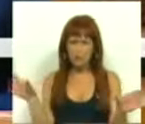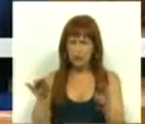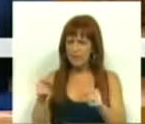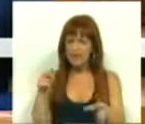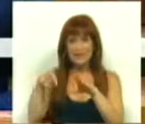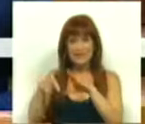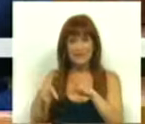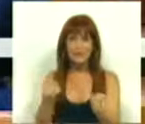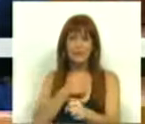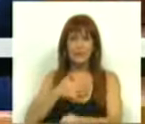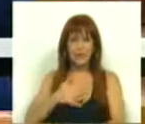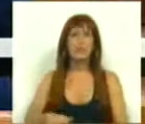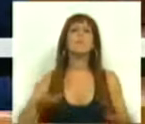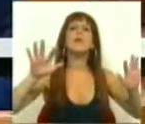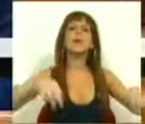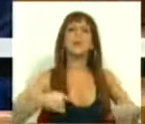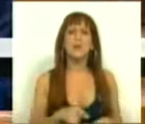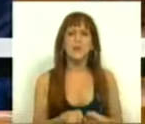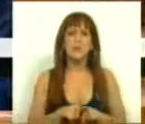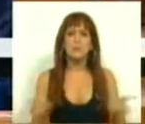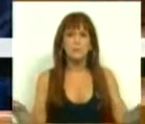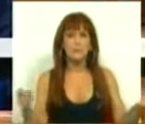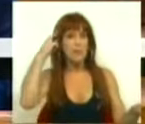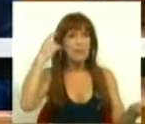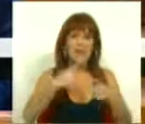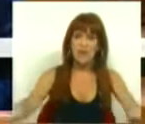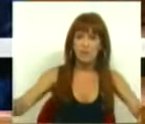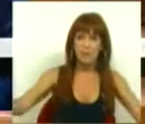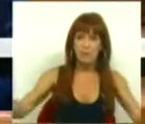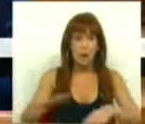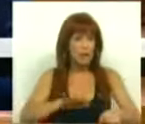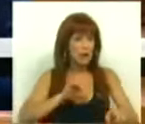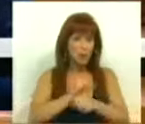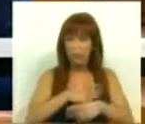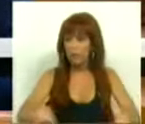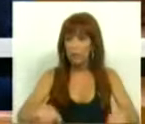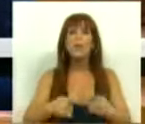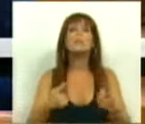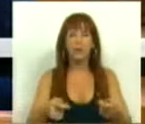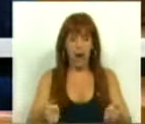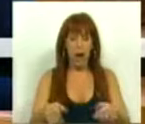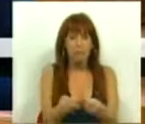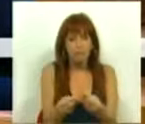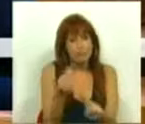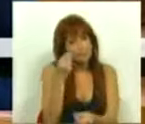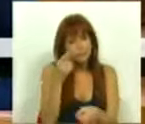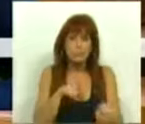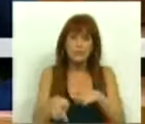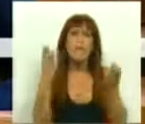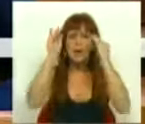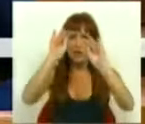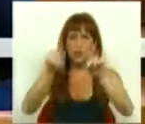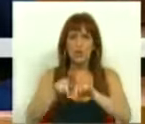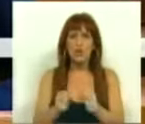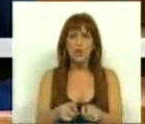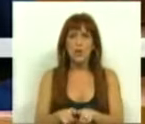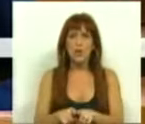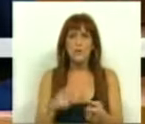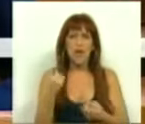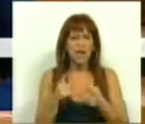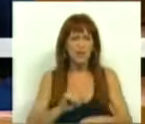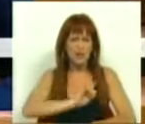empresas. Termino. Divergir, pensar diferente, fazer de outra maneira é a essência da política. mas a educação concita por